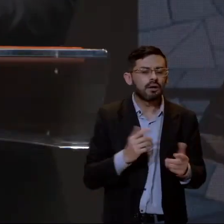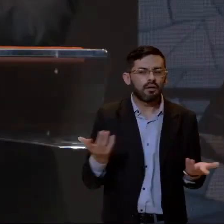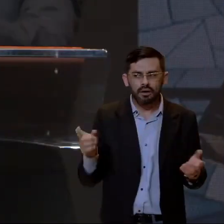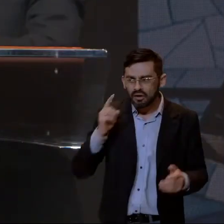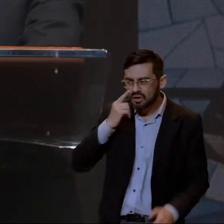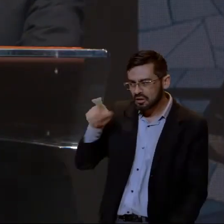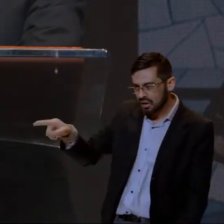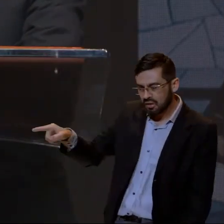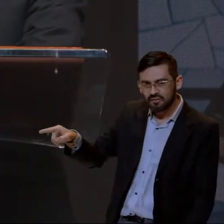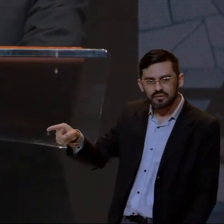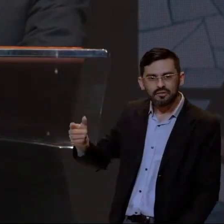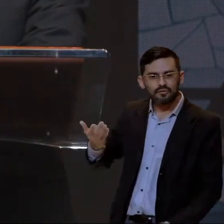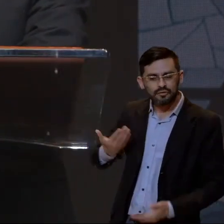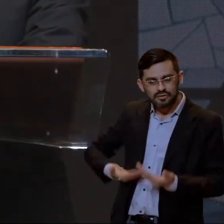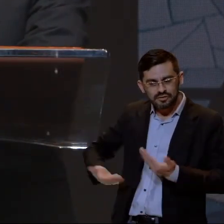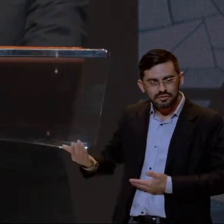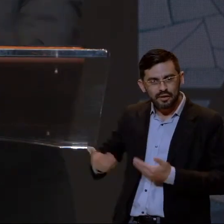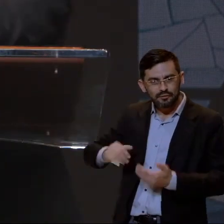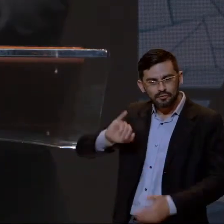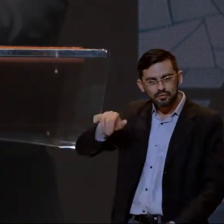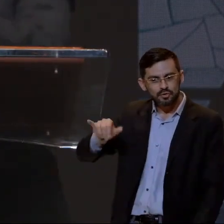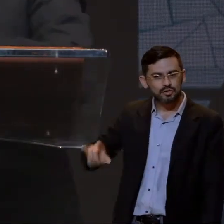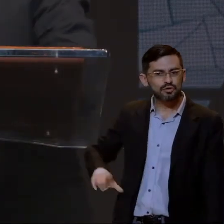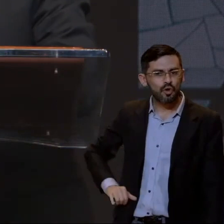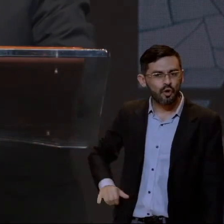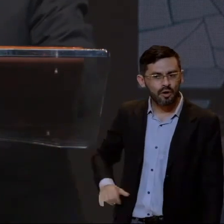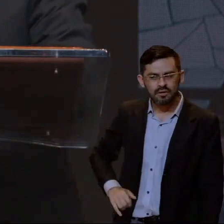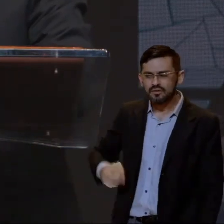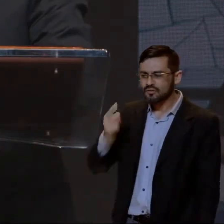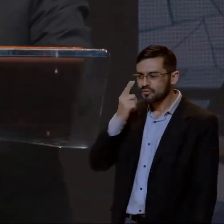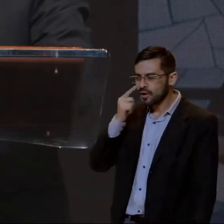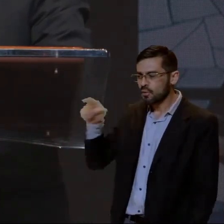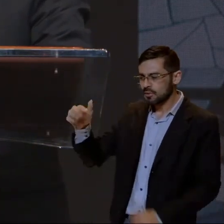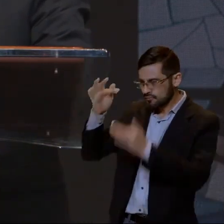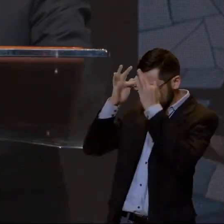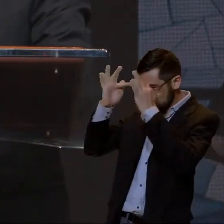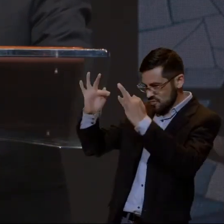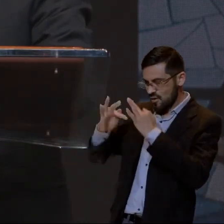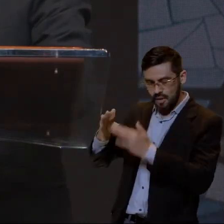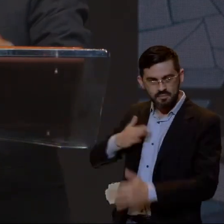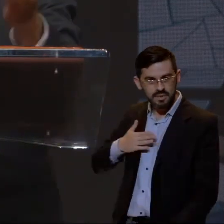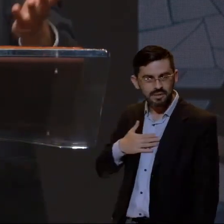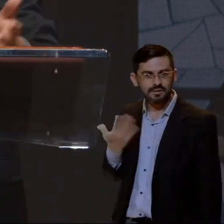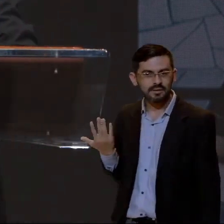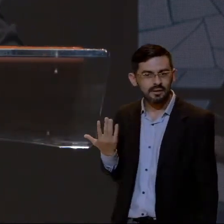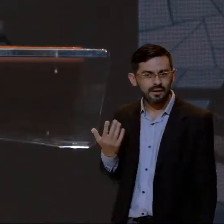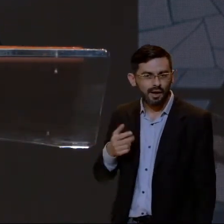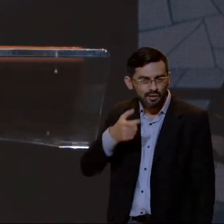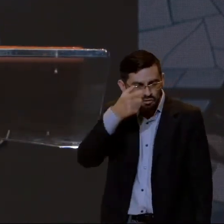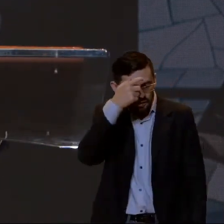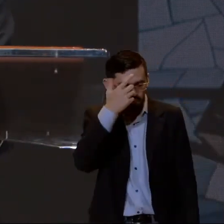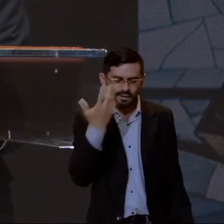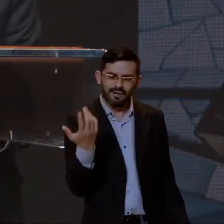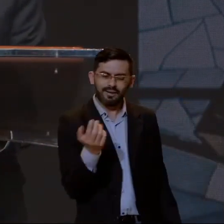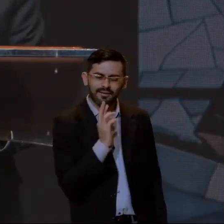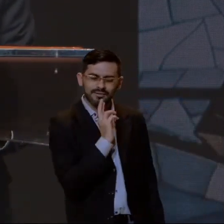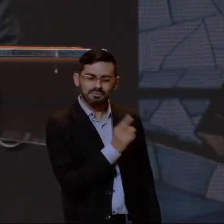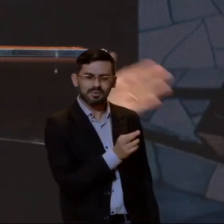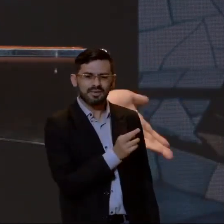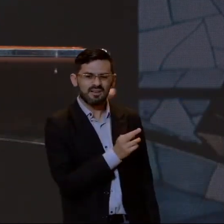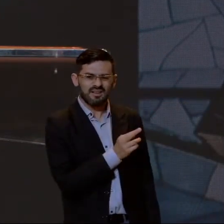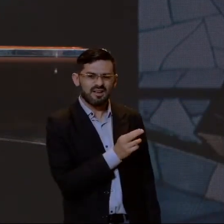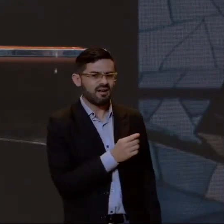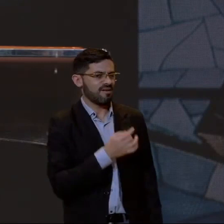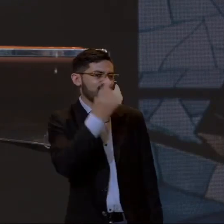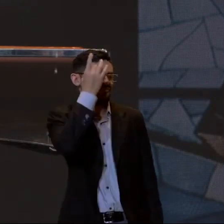diz: você está vendo meu servo Jó? Veja como ele é fiel a mim. E aí Satanás dá uma resposta, ele diz assim: